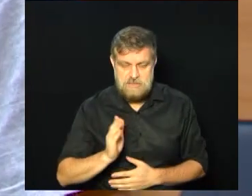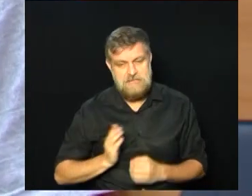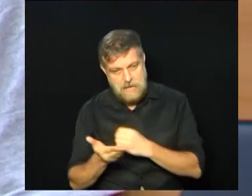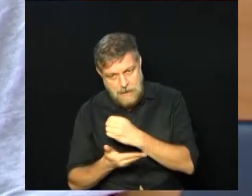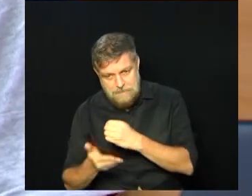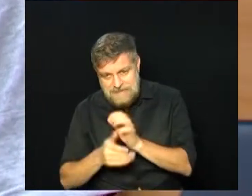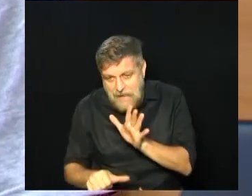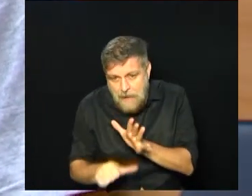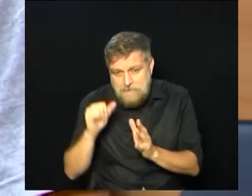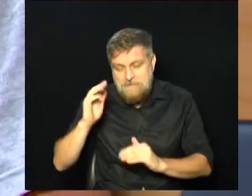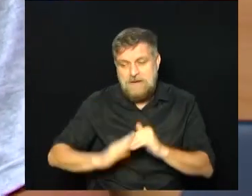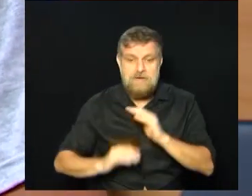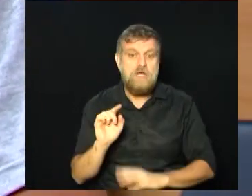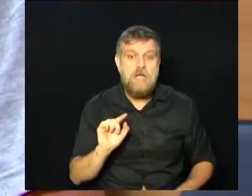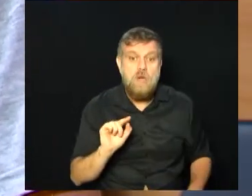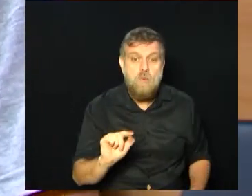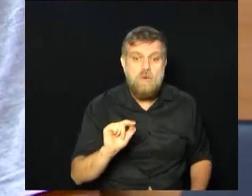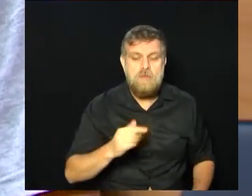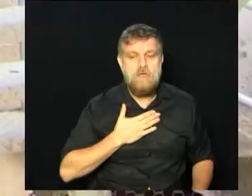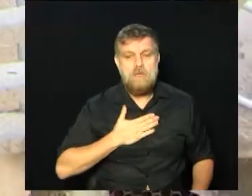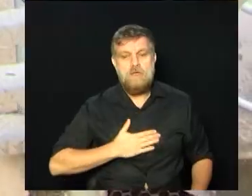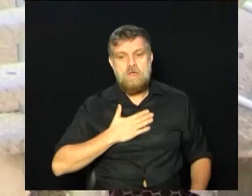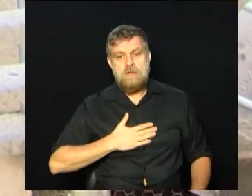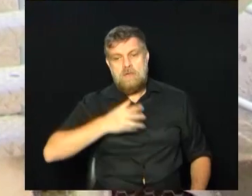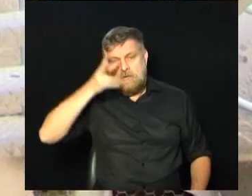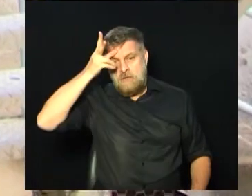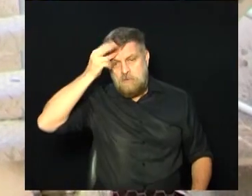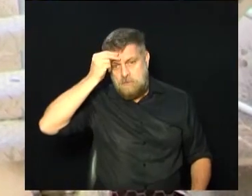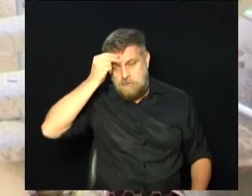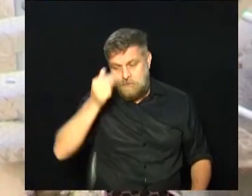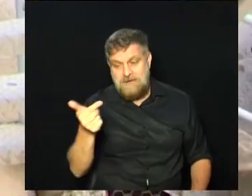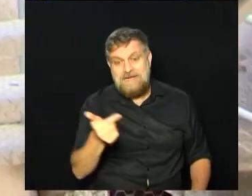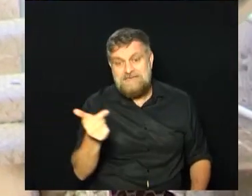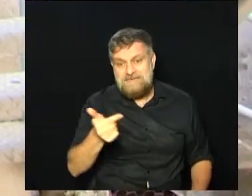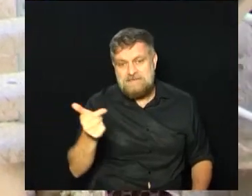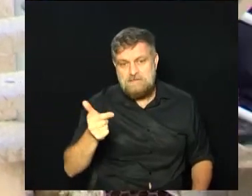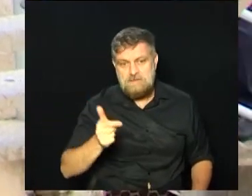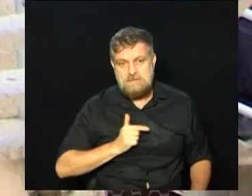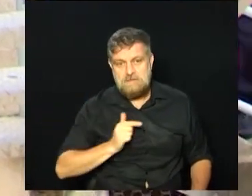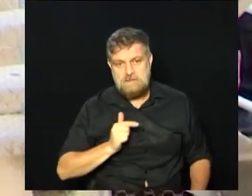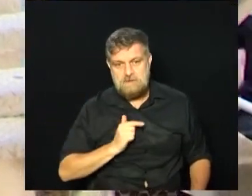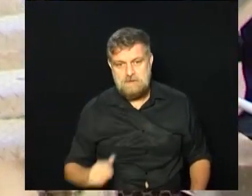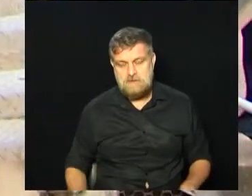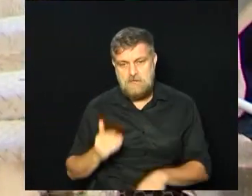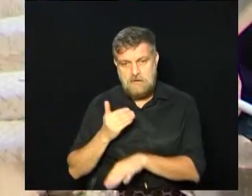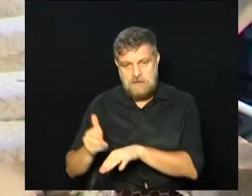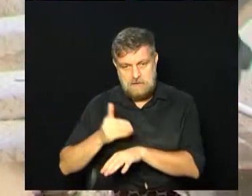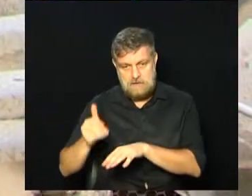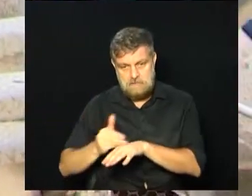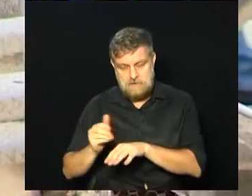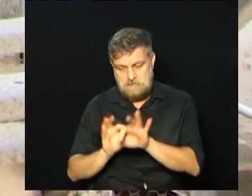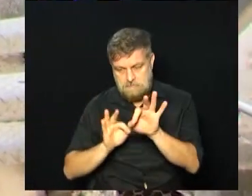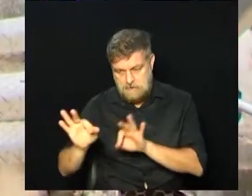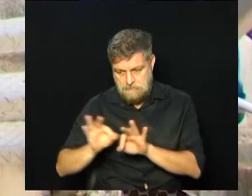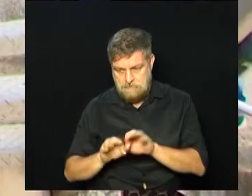de que a primeira coisa é manter a calma. A segunda é ter esse treinamento organizado